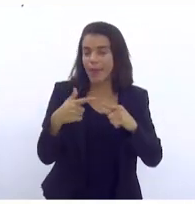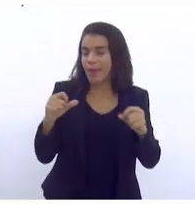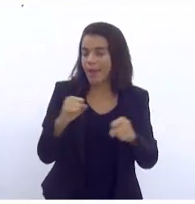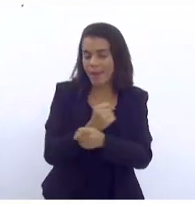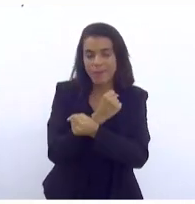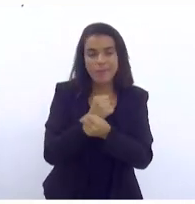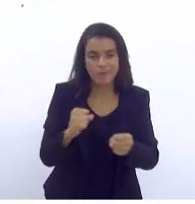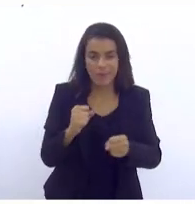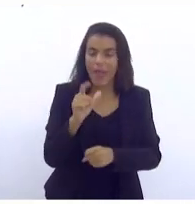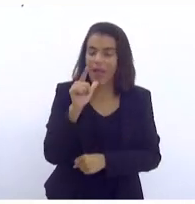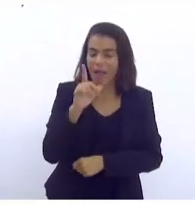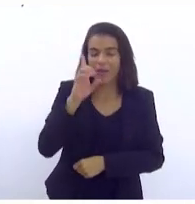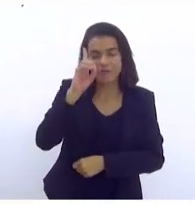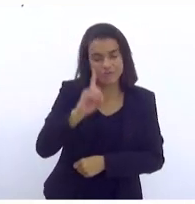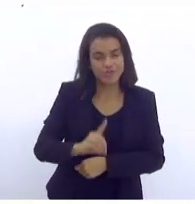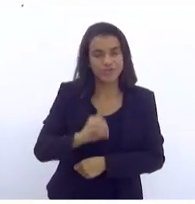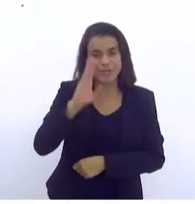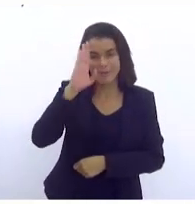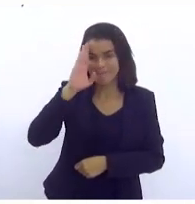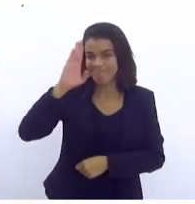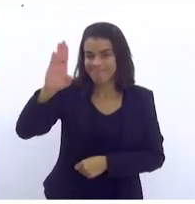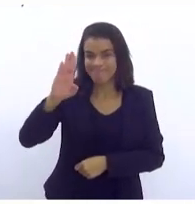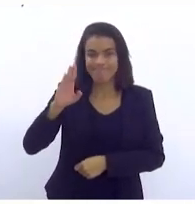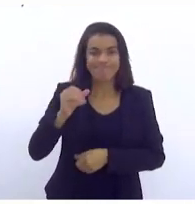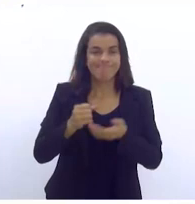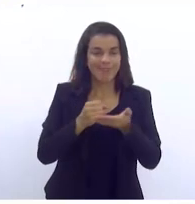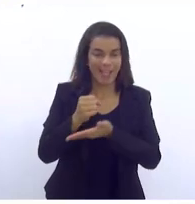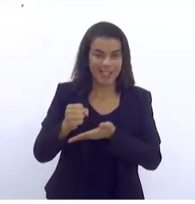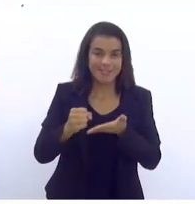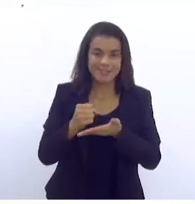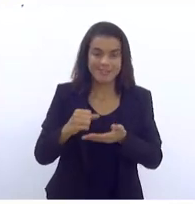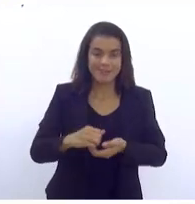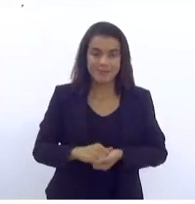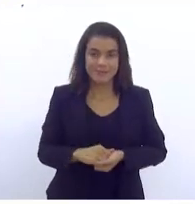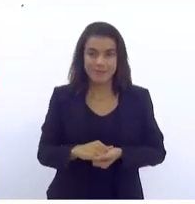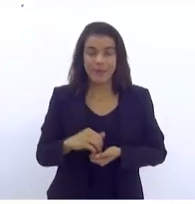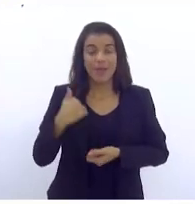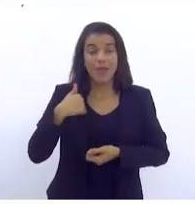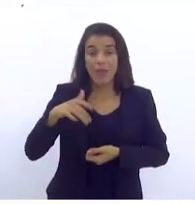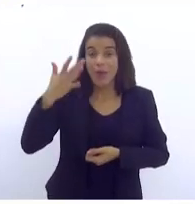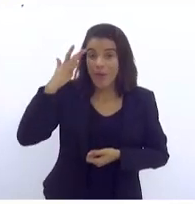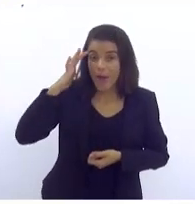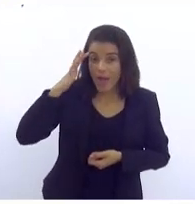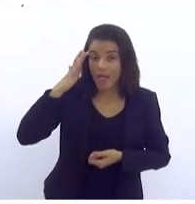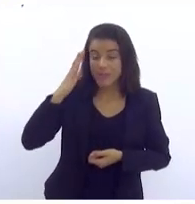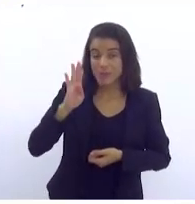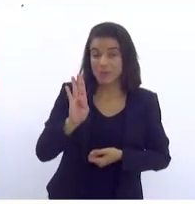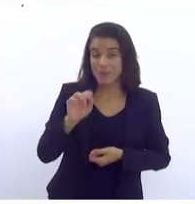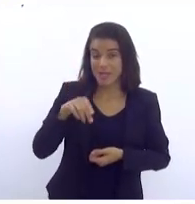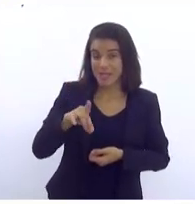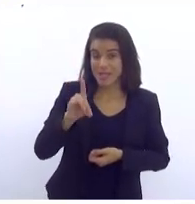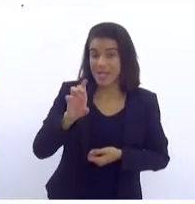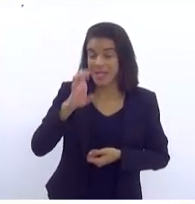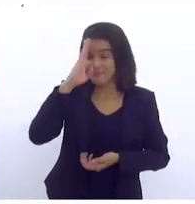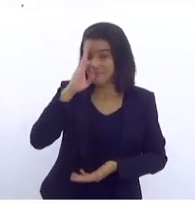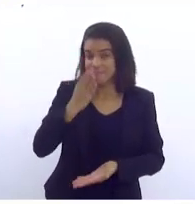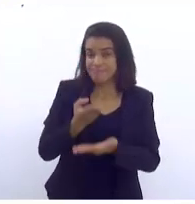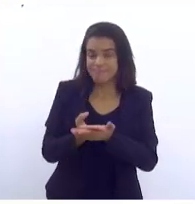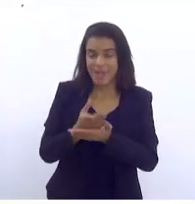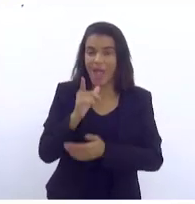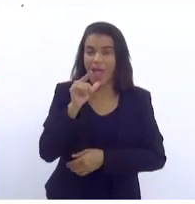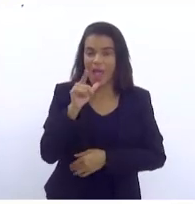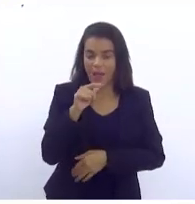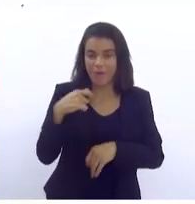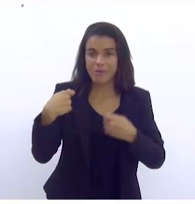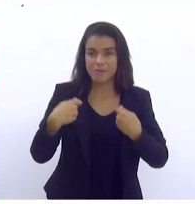água é um direito fundamental eu acho que todo mundo eh eh eh eu acho e e o BNDS acredita que a água